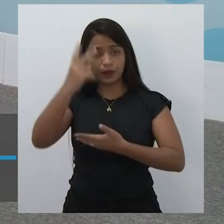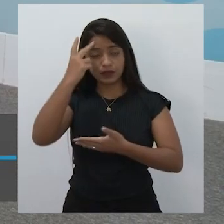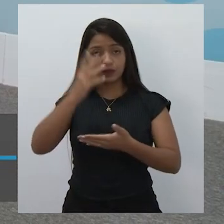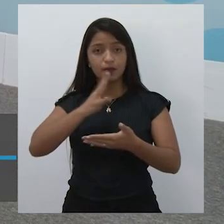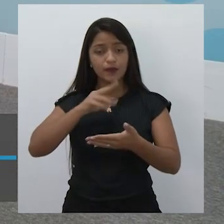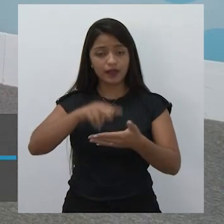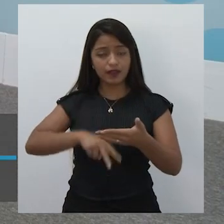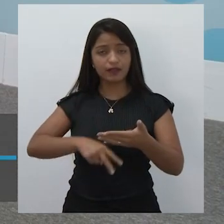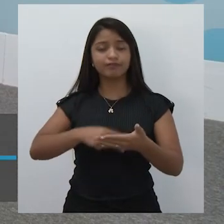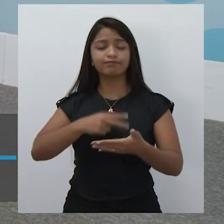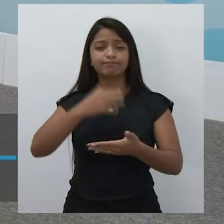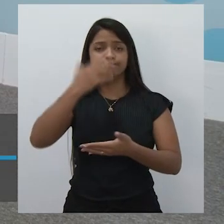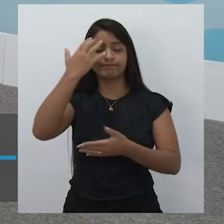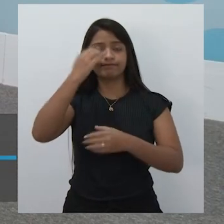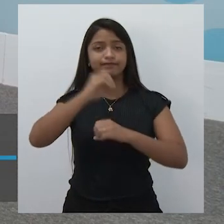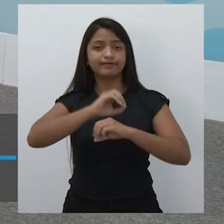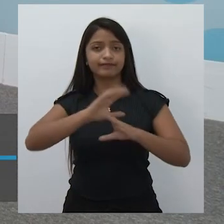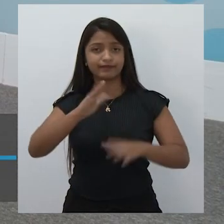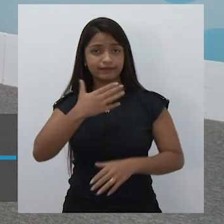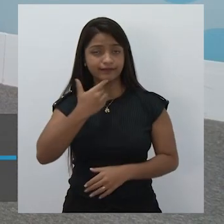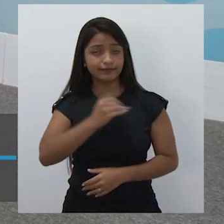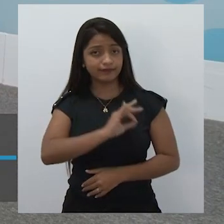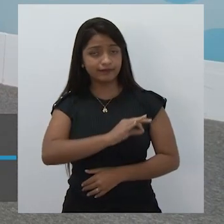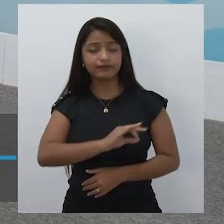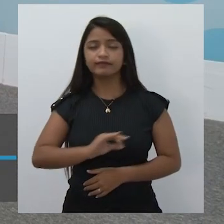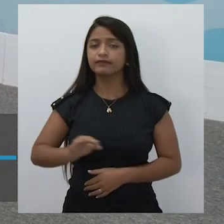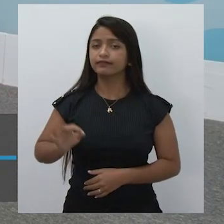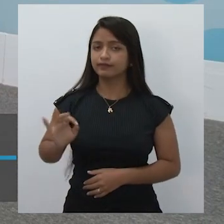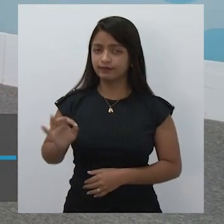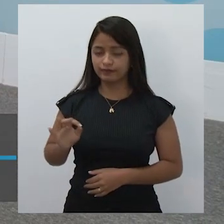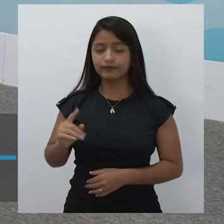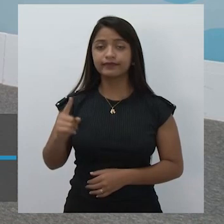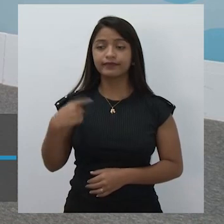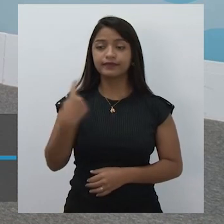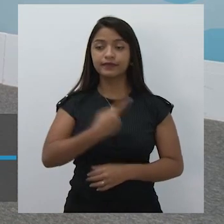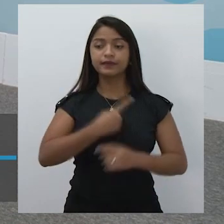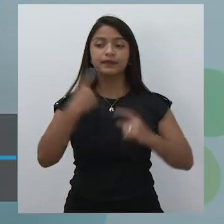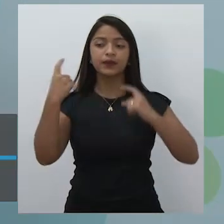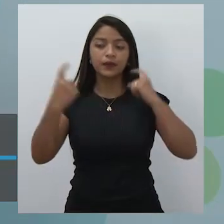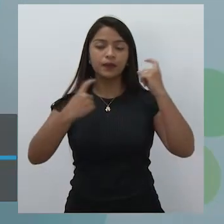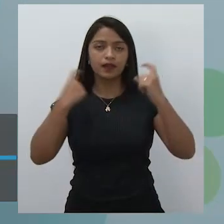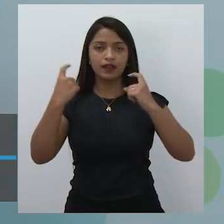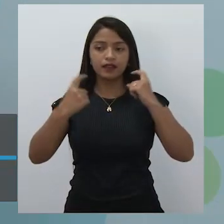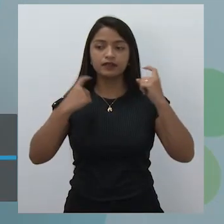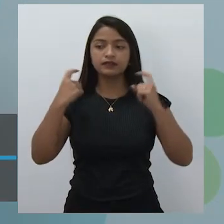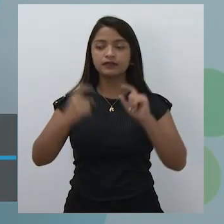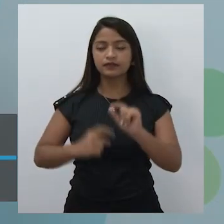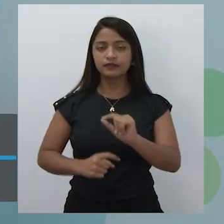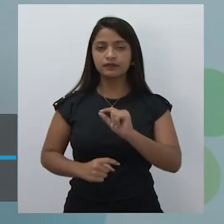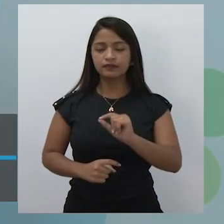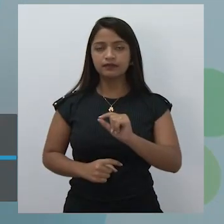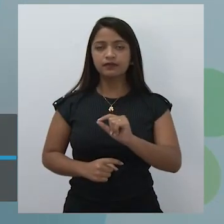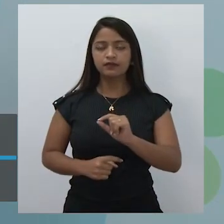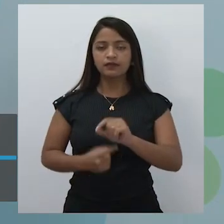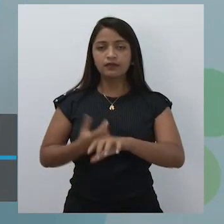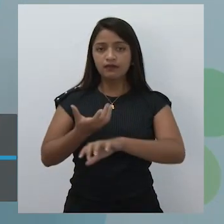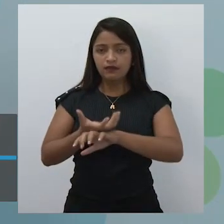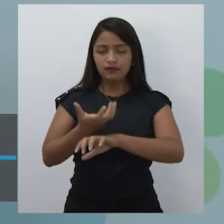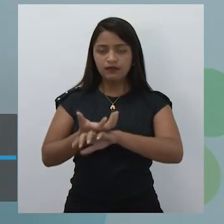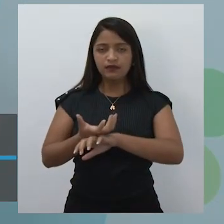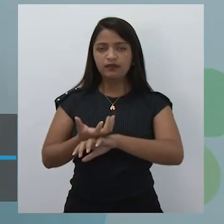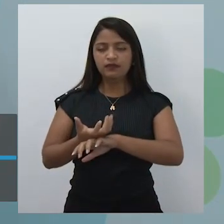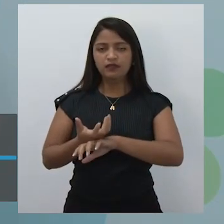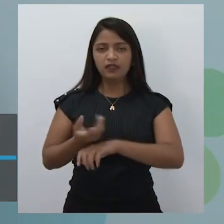Emerson? Inclusive, essa grande preocupação que nós temos com a permanência dos componentes, dos